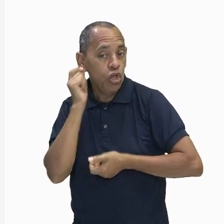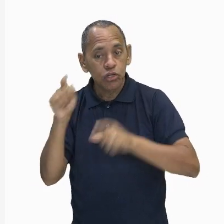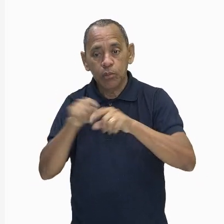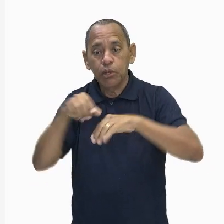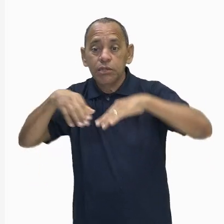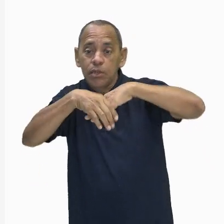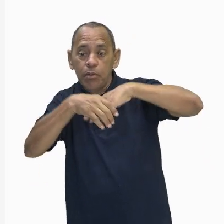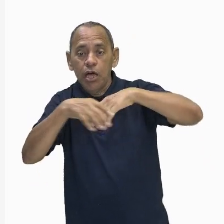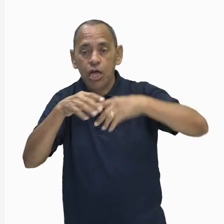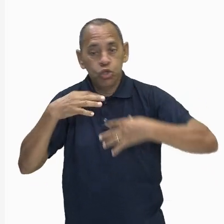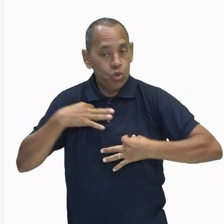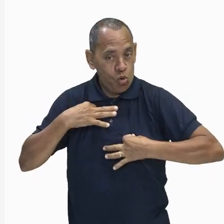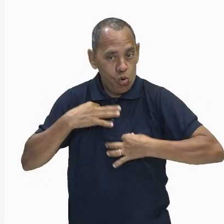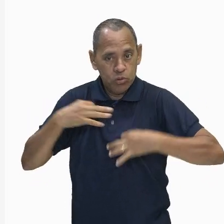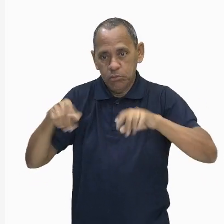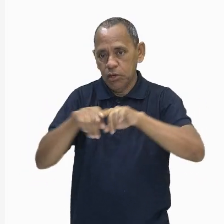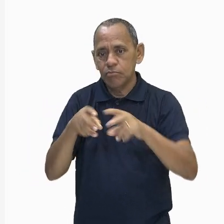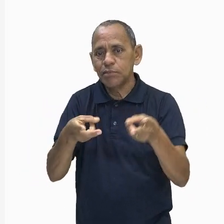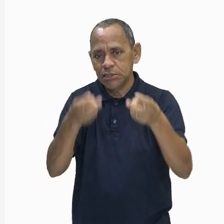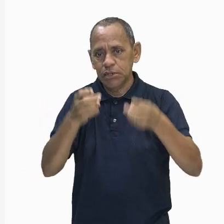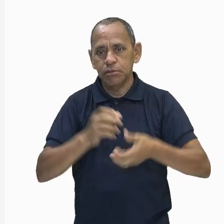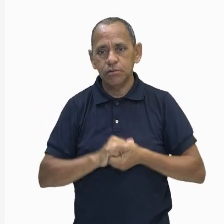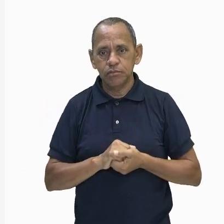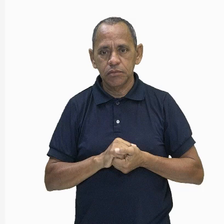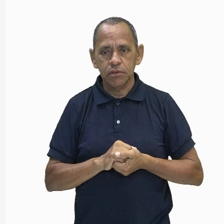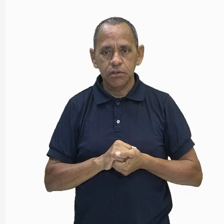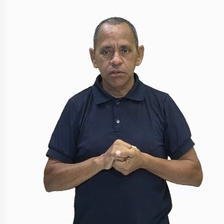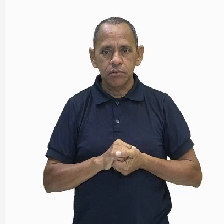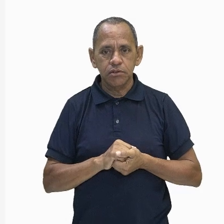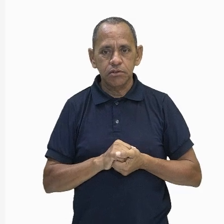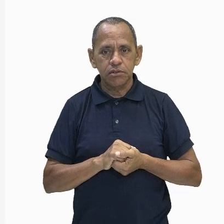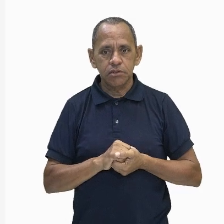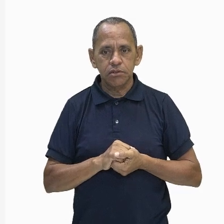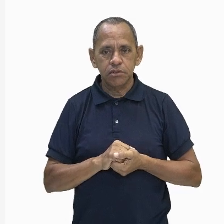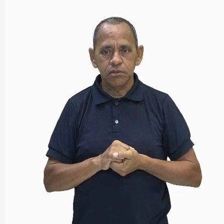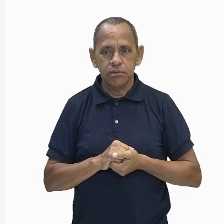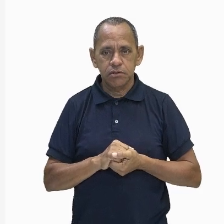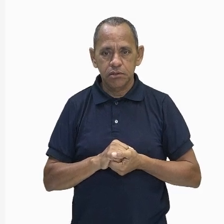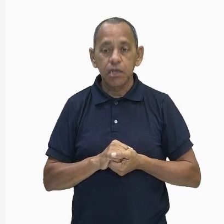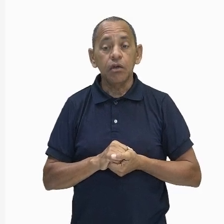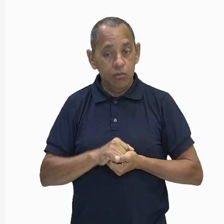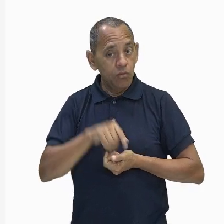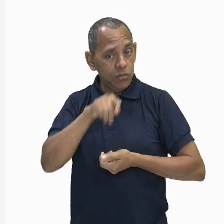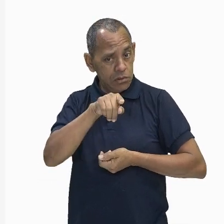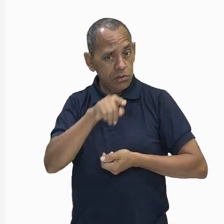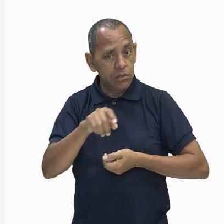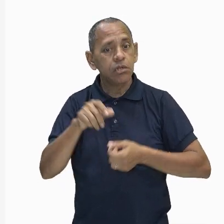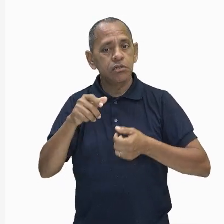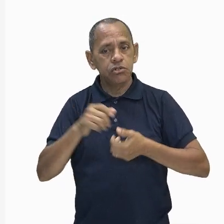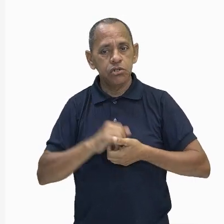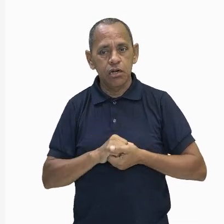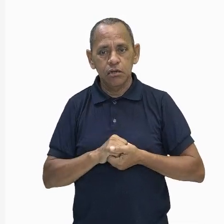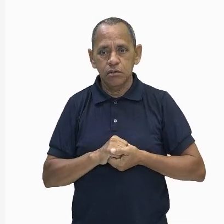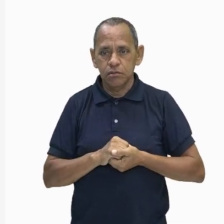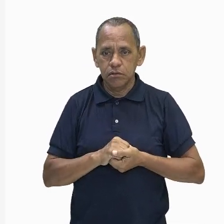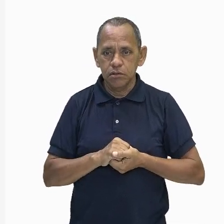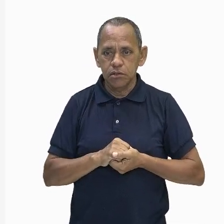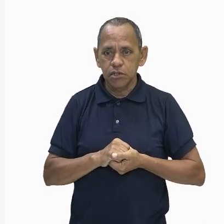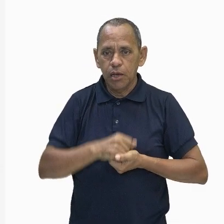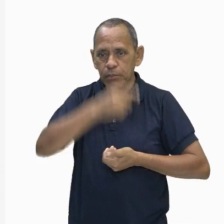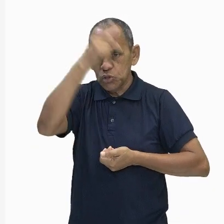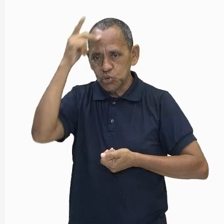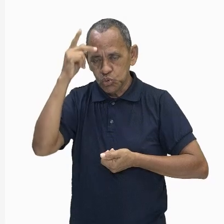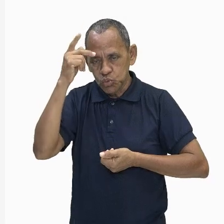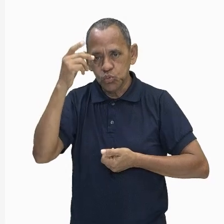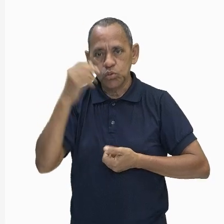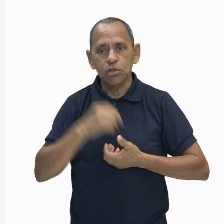sapatos, roupas. Perceba que você é o indivíduo, certo? Você é a pessoa, a essência. Se você retirar,